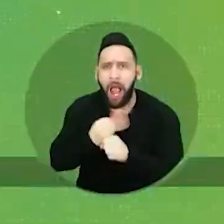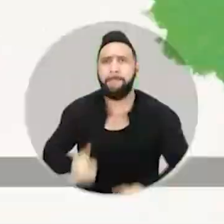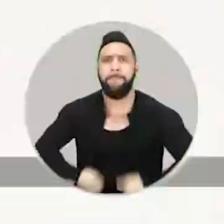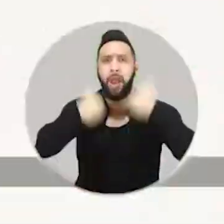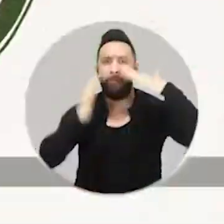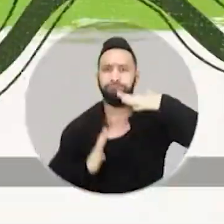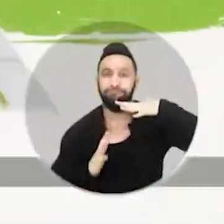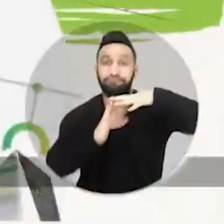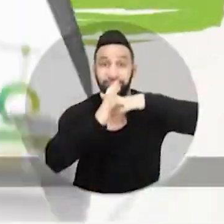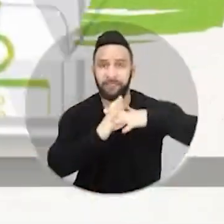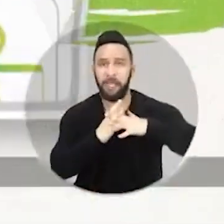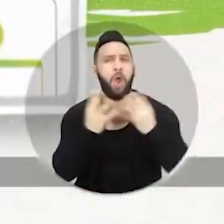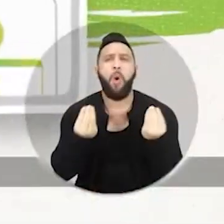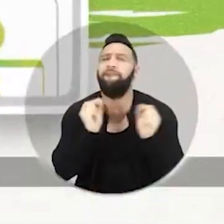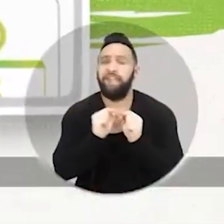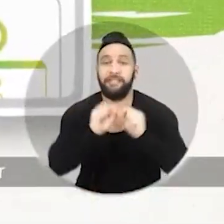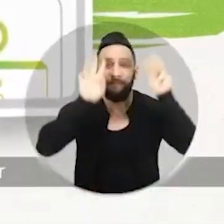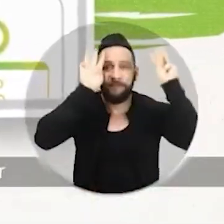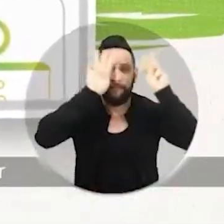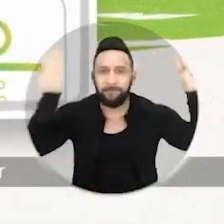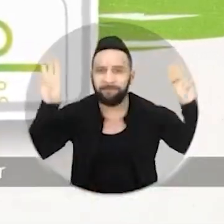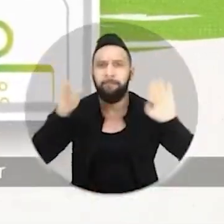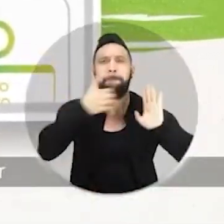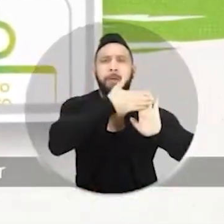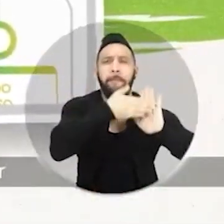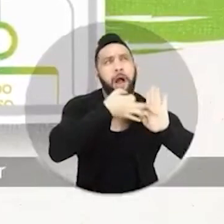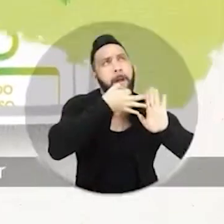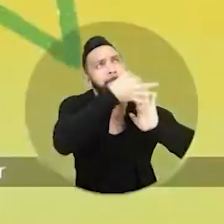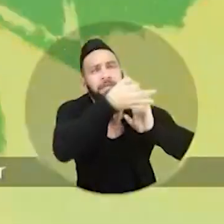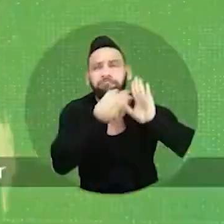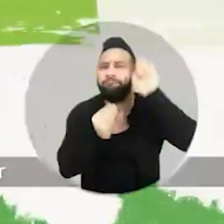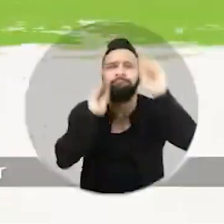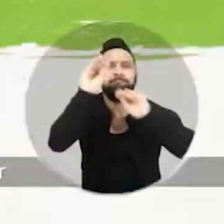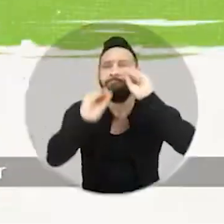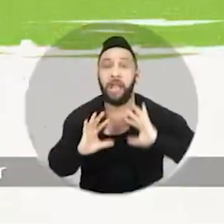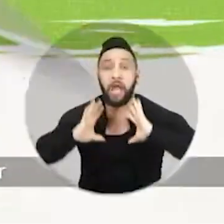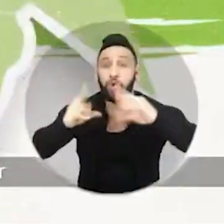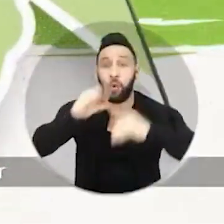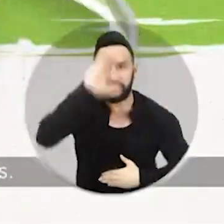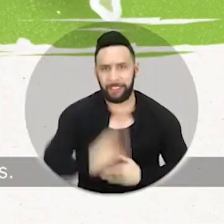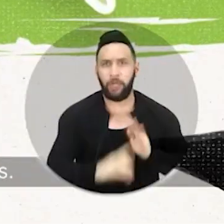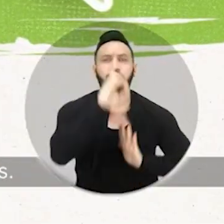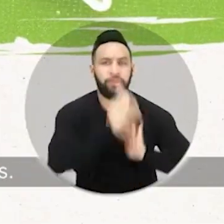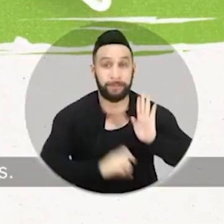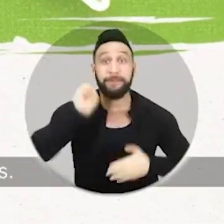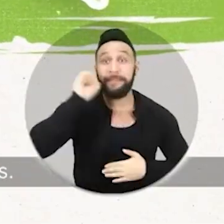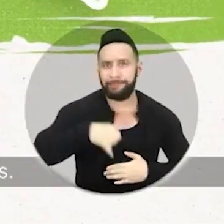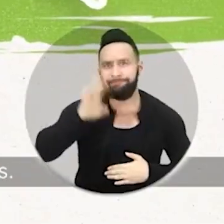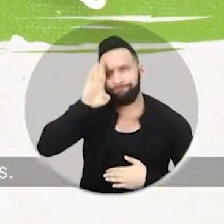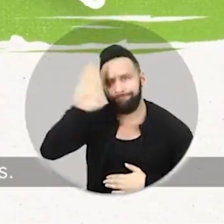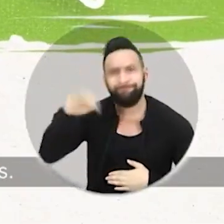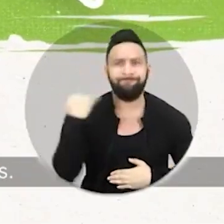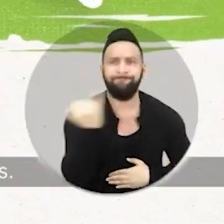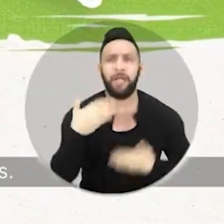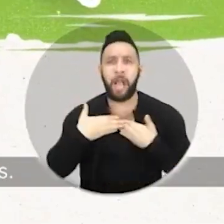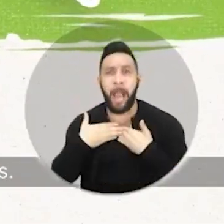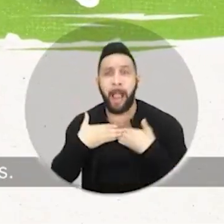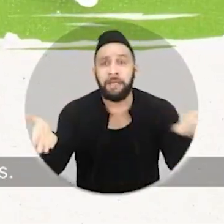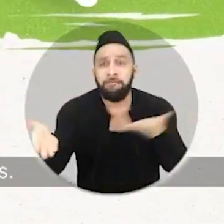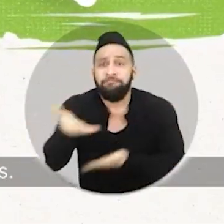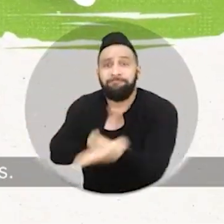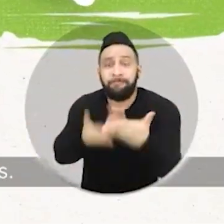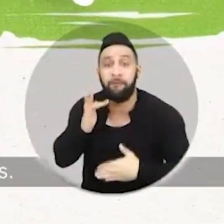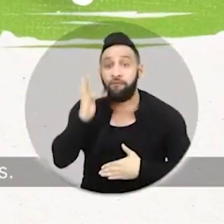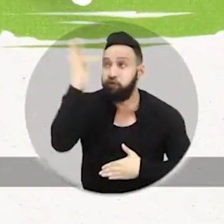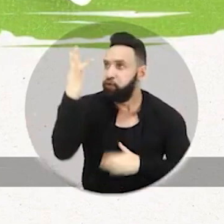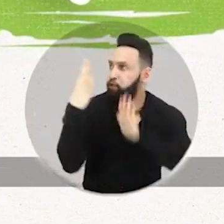plataforma virtual e faça suas propostas. A participação de toda a cidade na revisão do plano diretor é fundamental para construirmos a